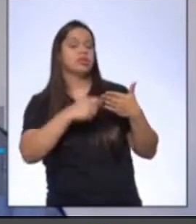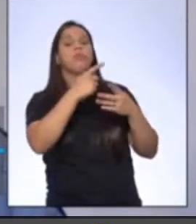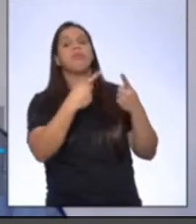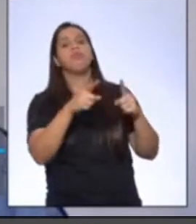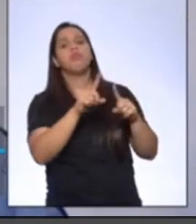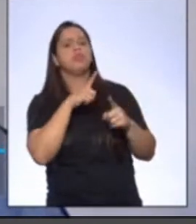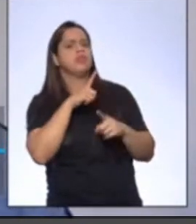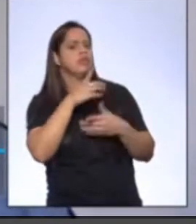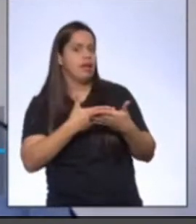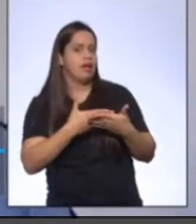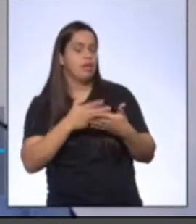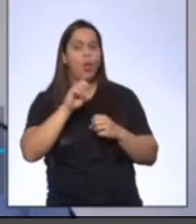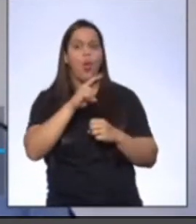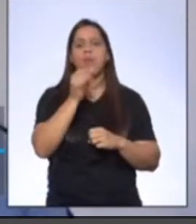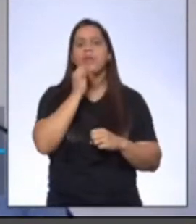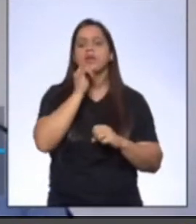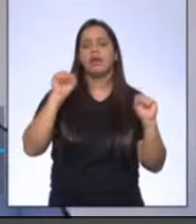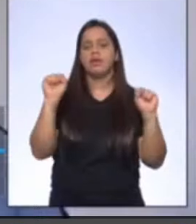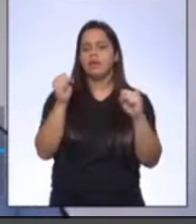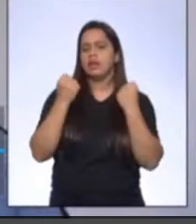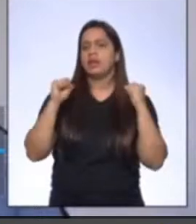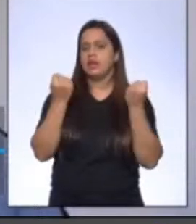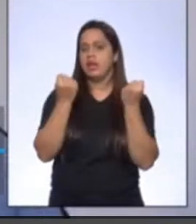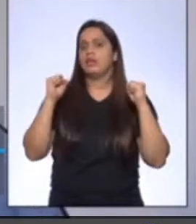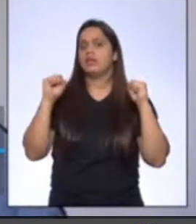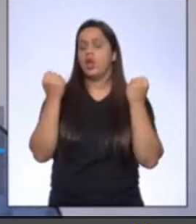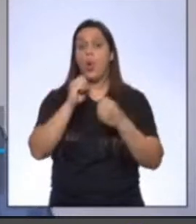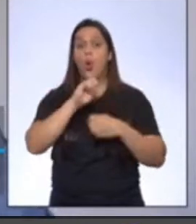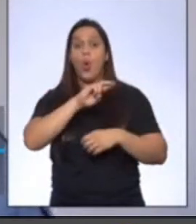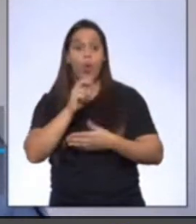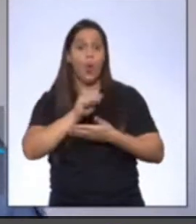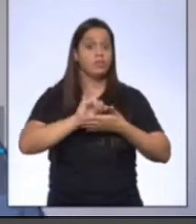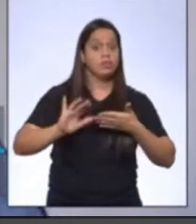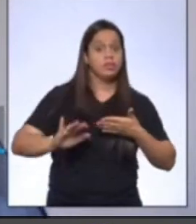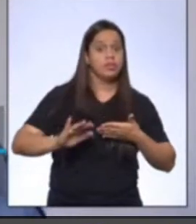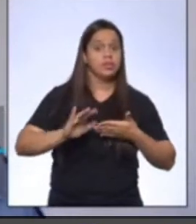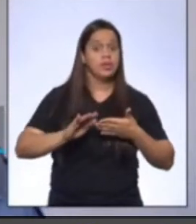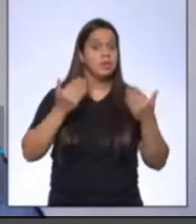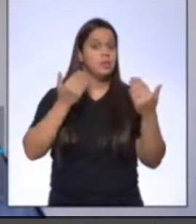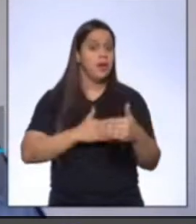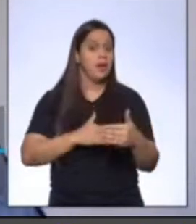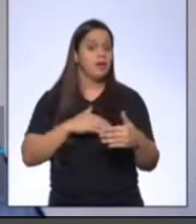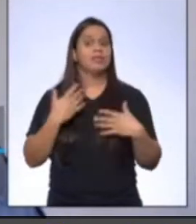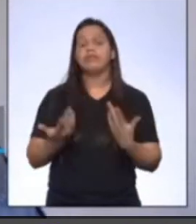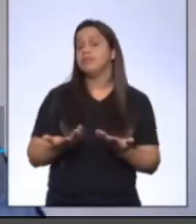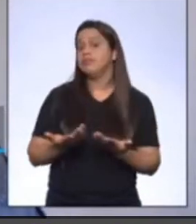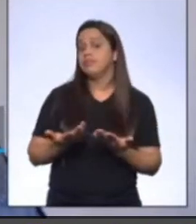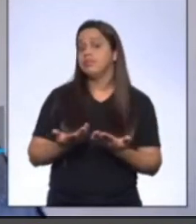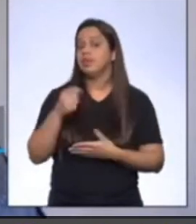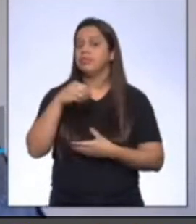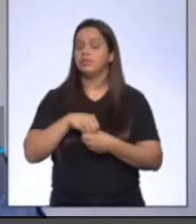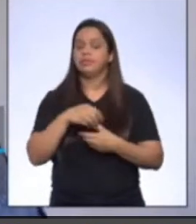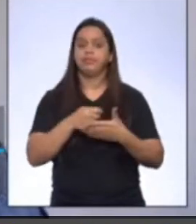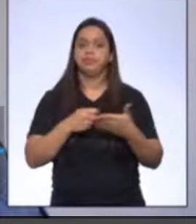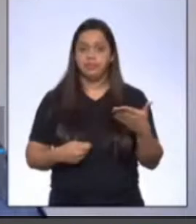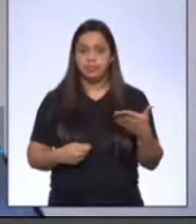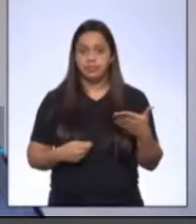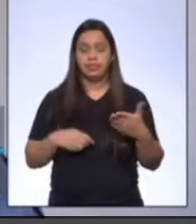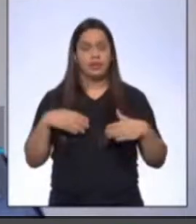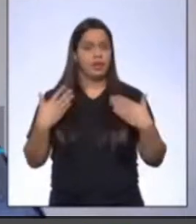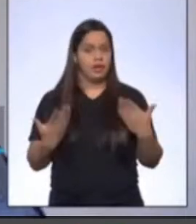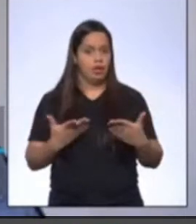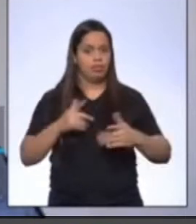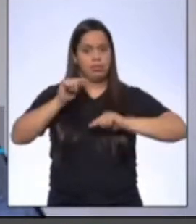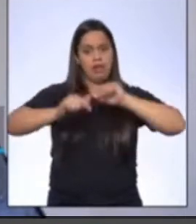exercícios físicos ou exercícios de prova, a gente acaba suando também. E aí? Isso está no texto? E